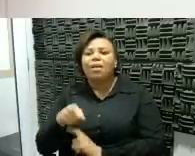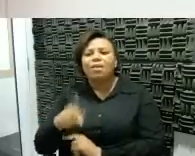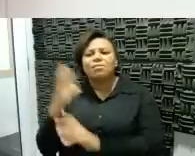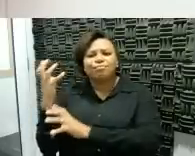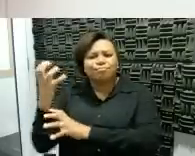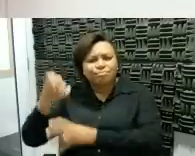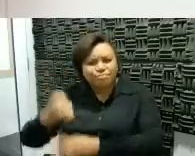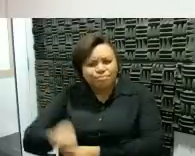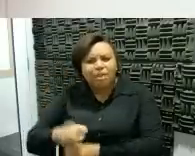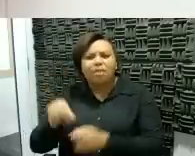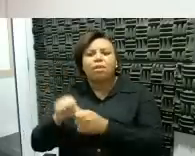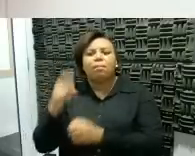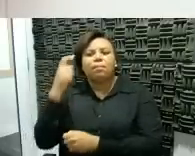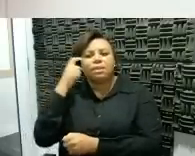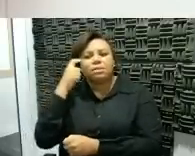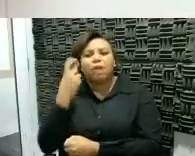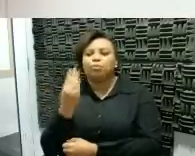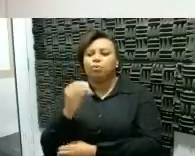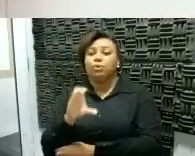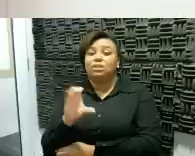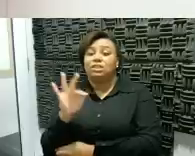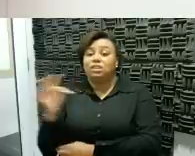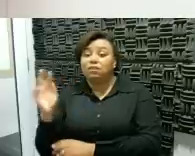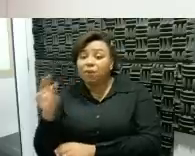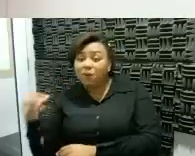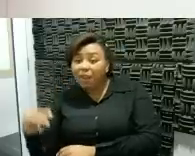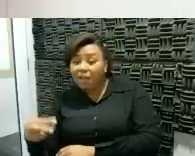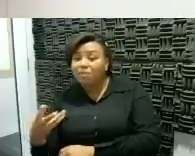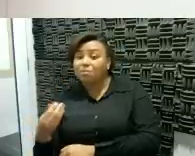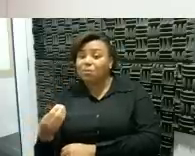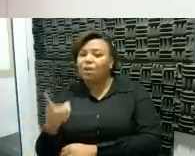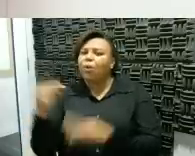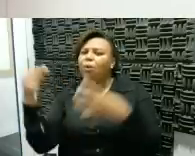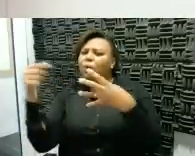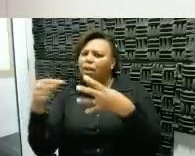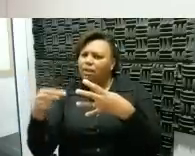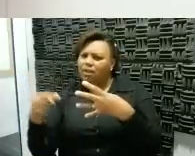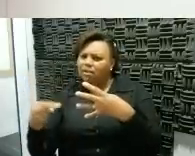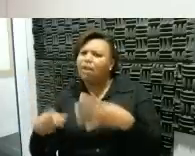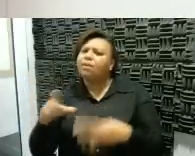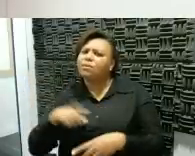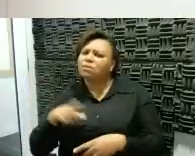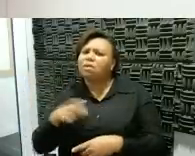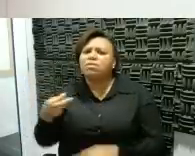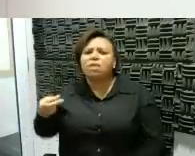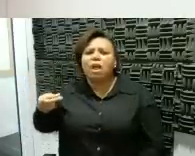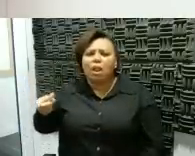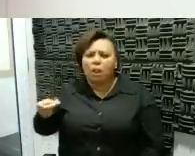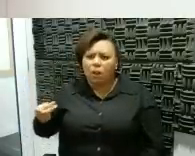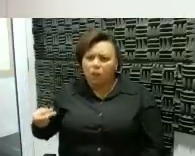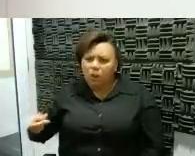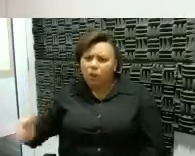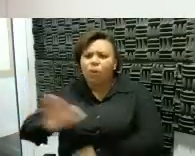a cif né Tem pensar tem Claro o critério eh deve ser de longa duração né Ah o critério dessa